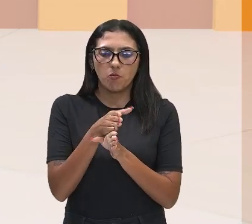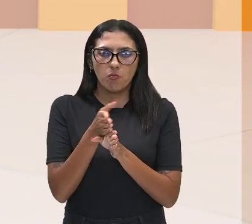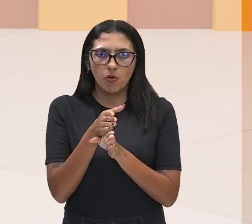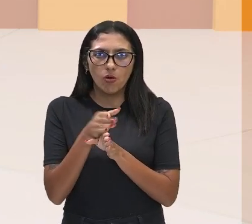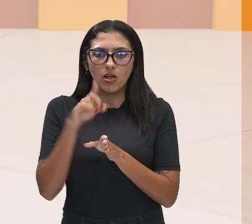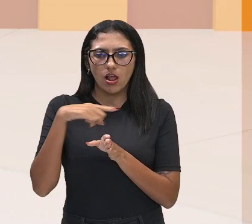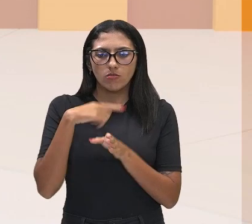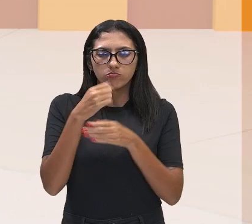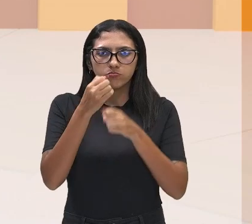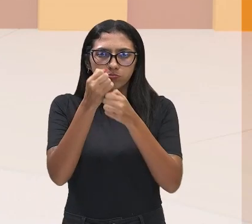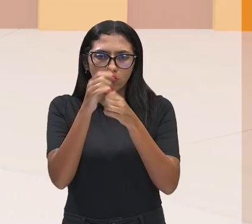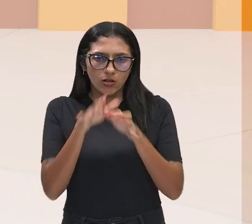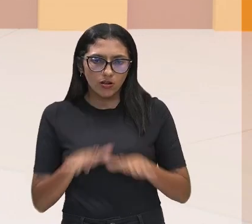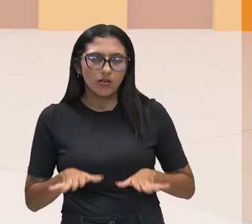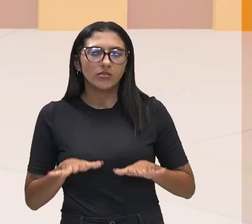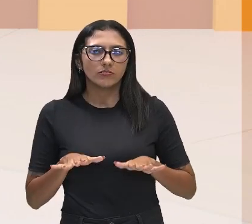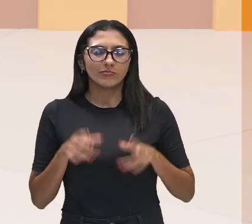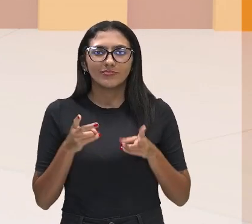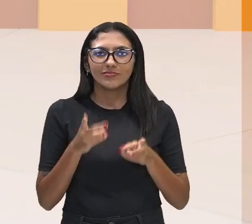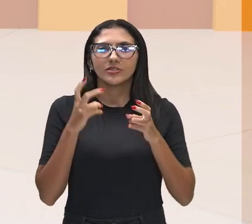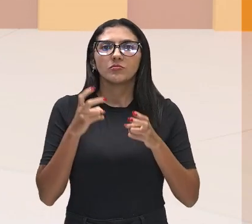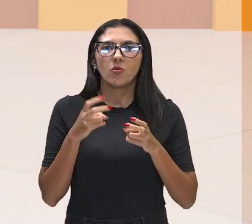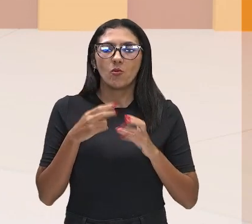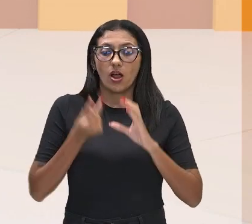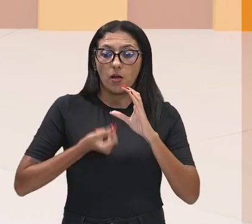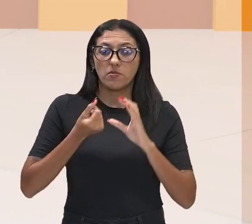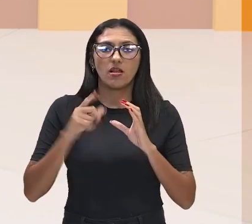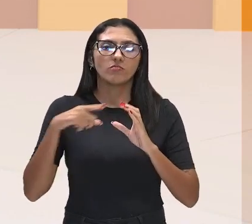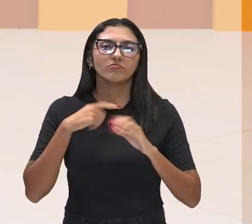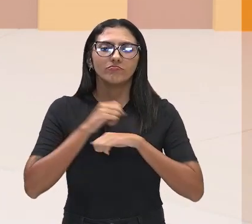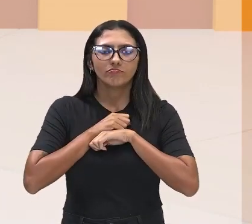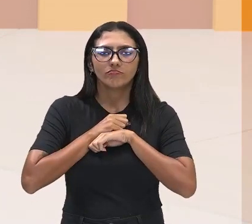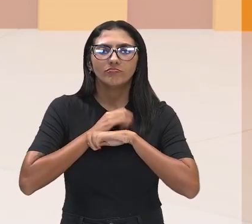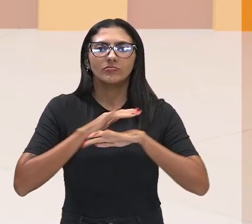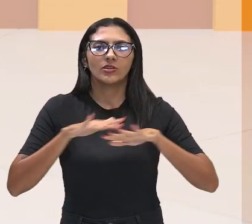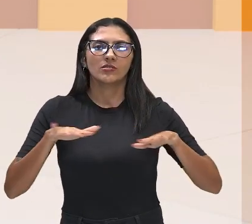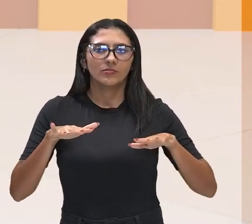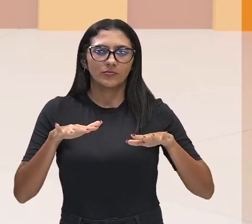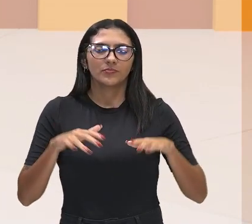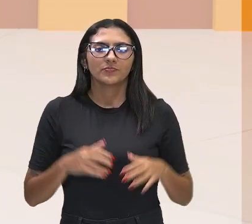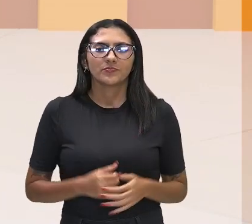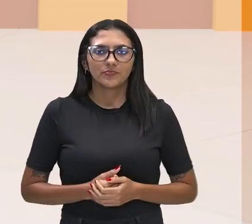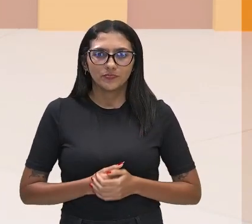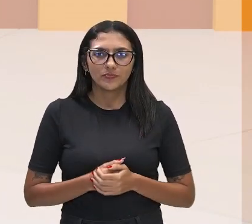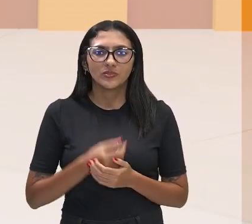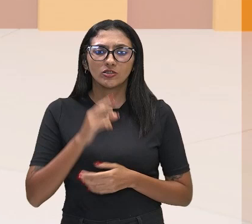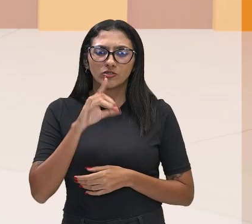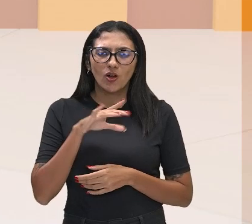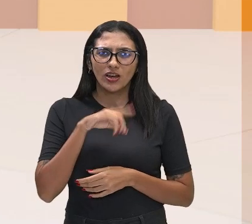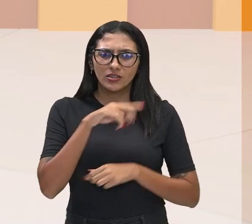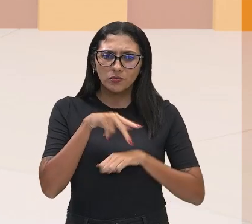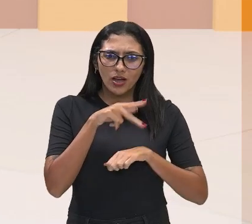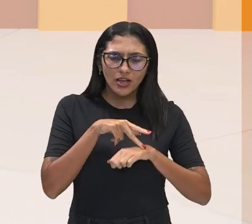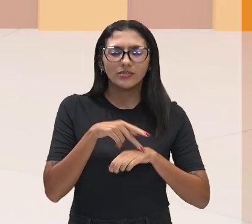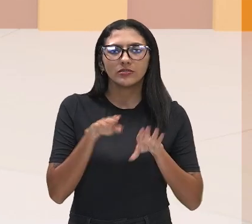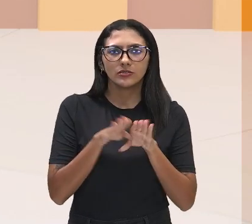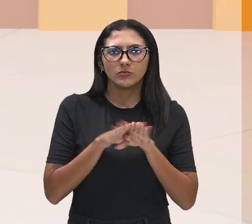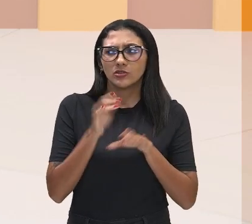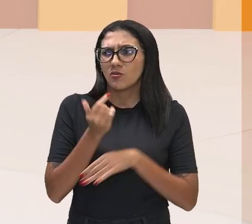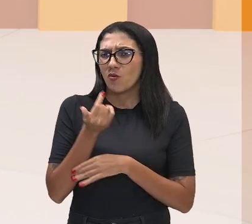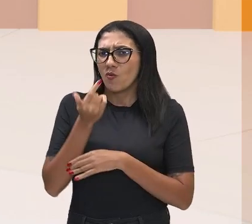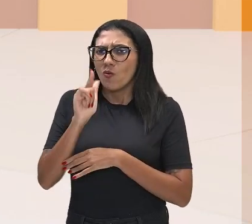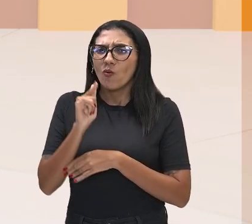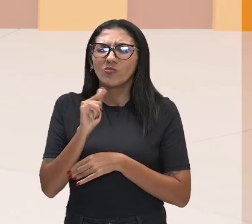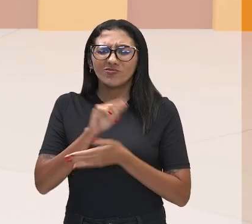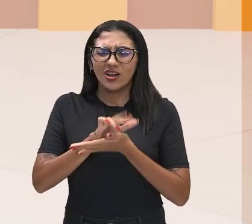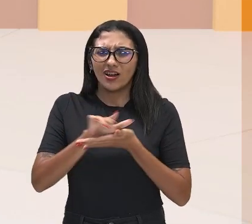rui, a gente verifica que o capitalismo se expandiu. Então, não só sobre a cidade de Berlim, mas por cima de todos os outros países